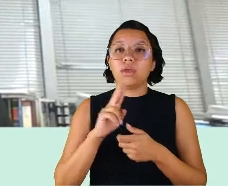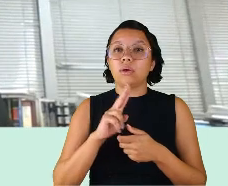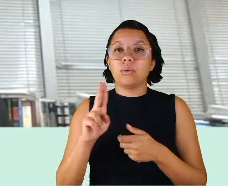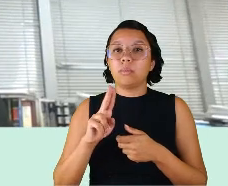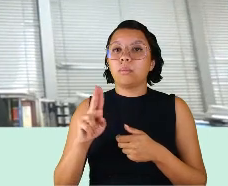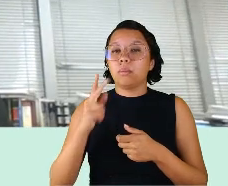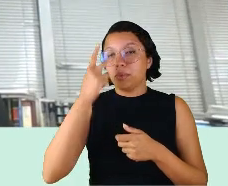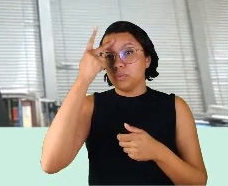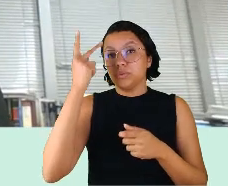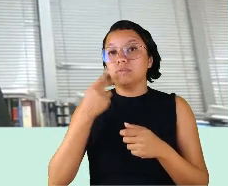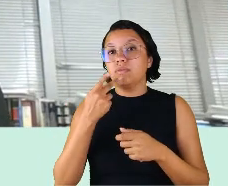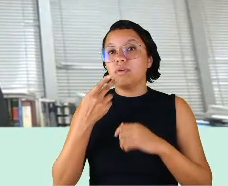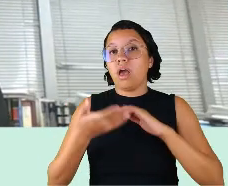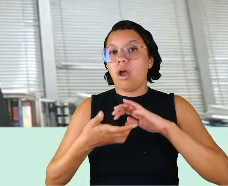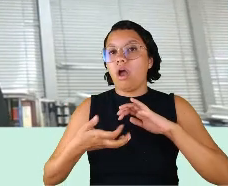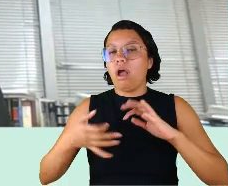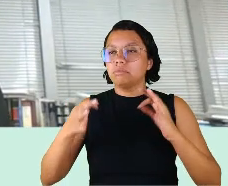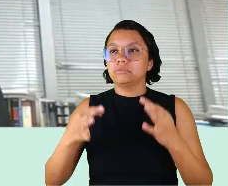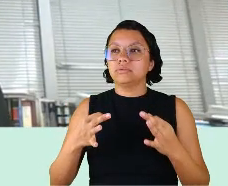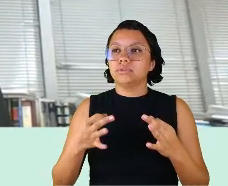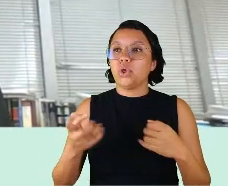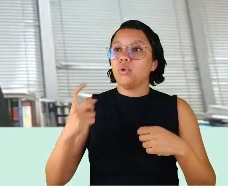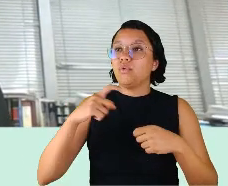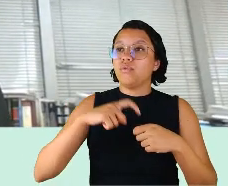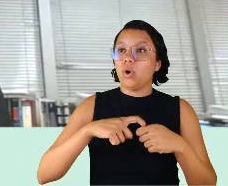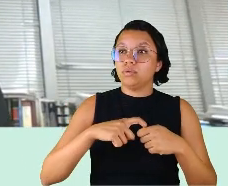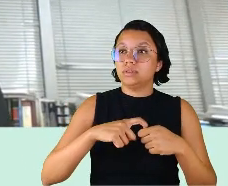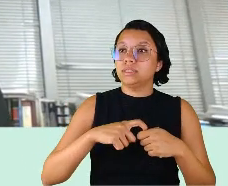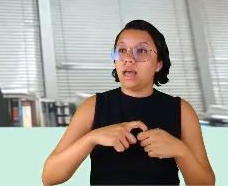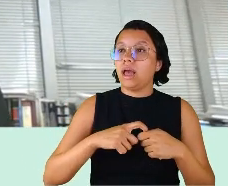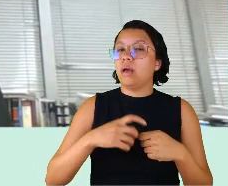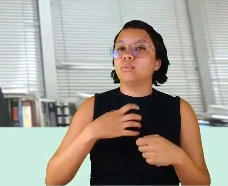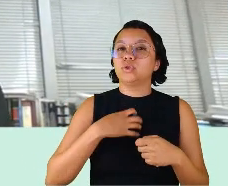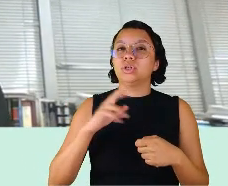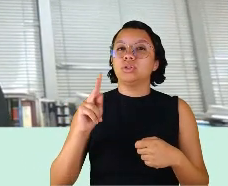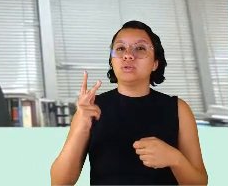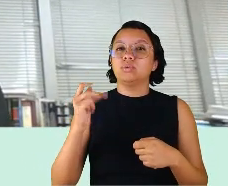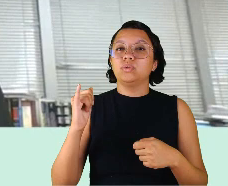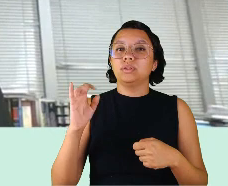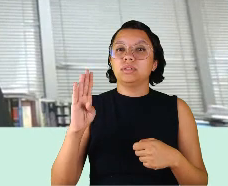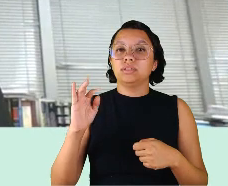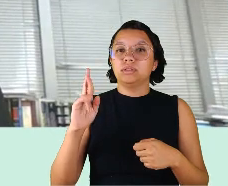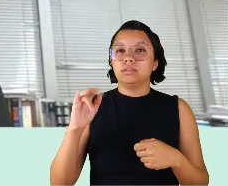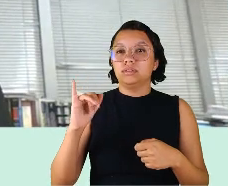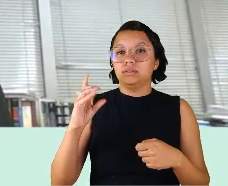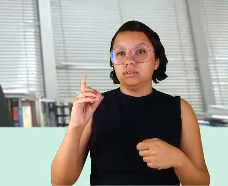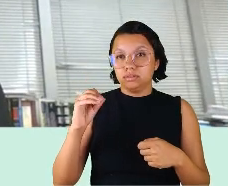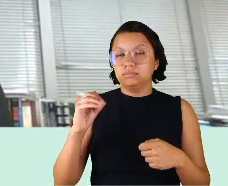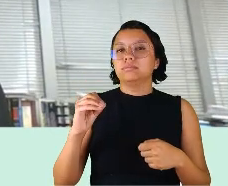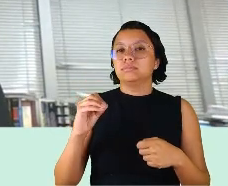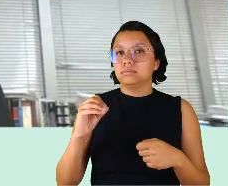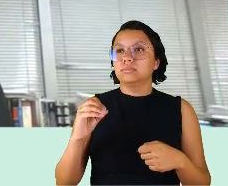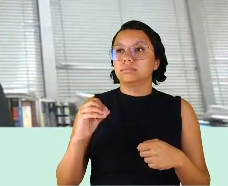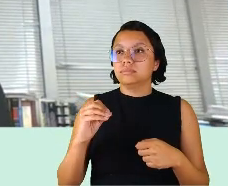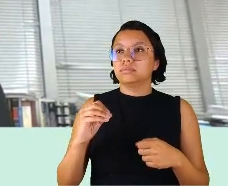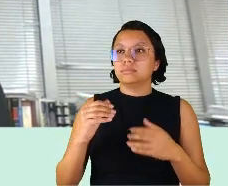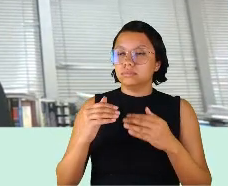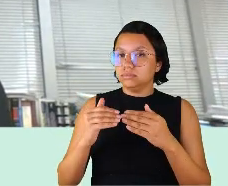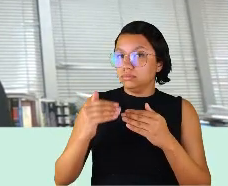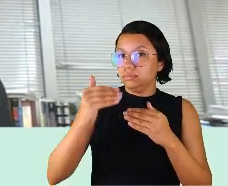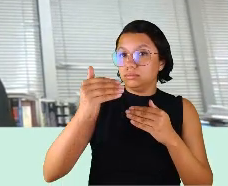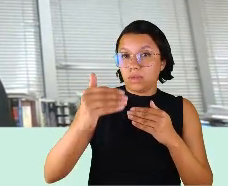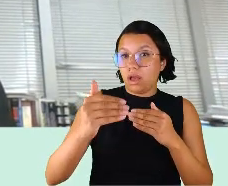A gente vai ficar, acho que, voltar para um modelo muito híbrido e acho que tende a migrar um pouco mais à